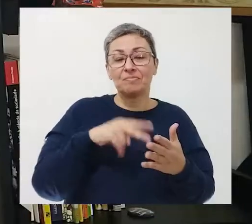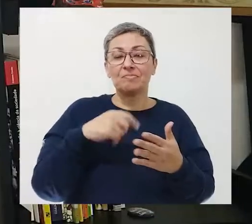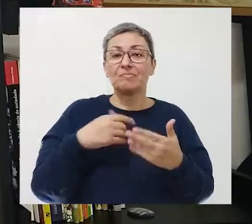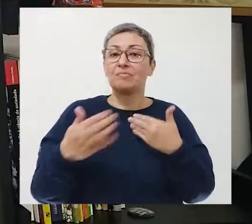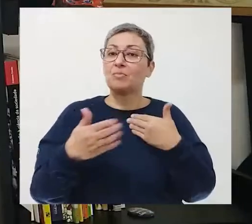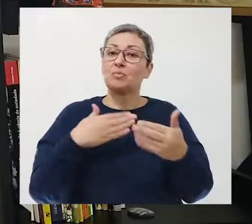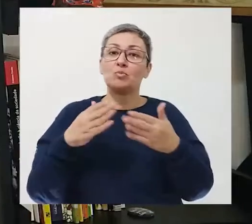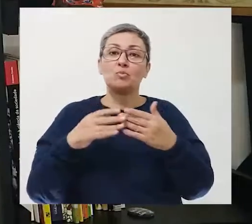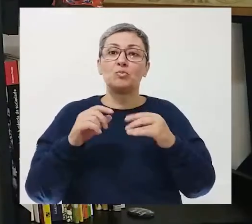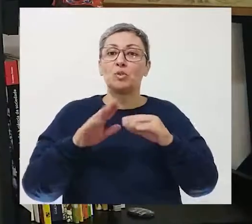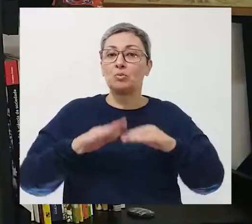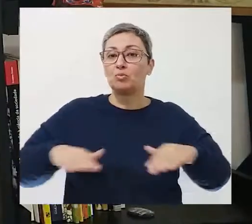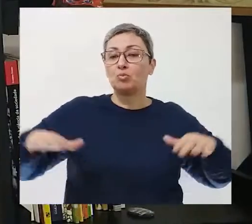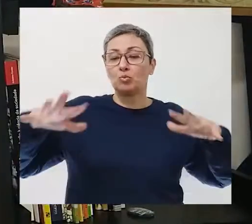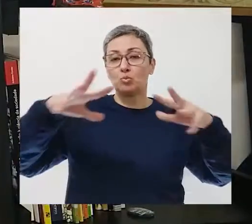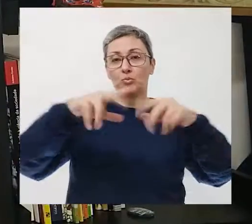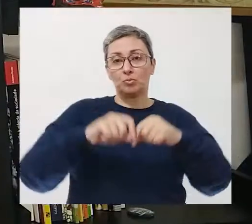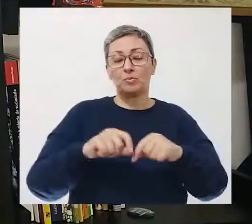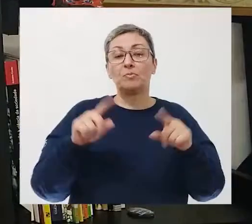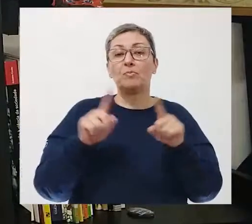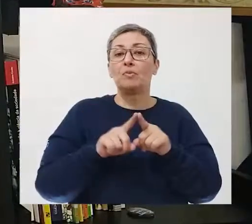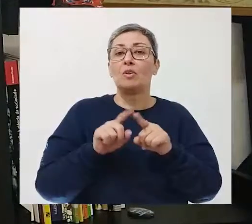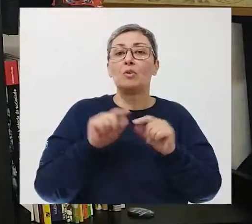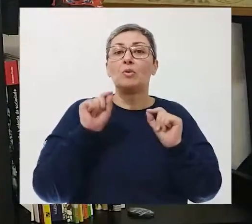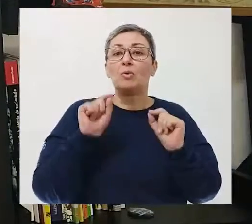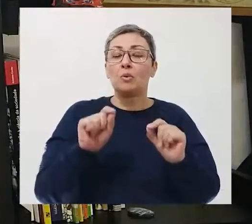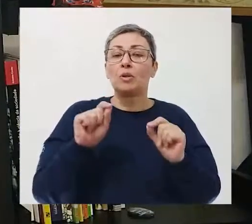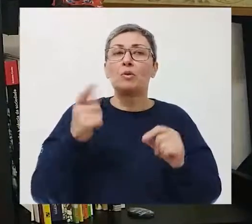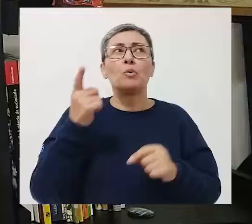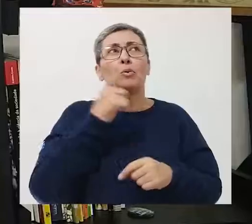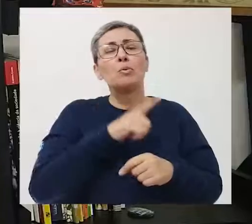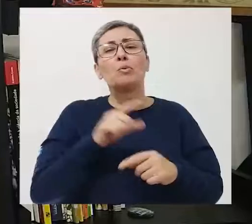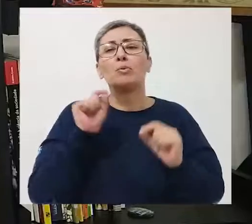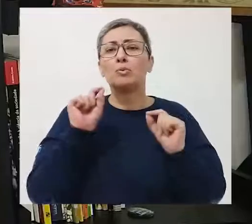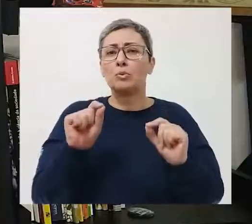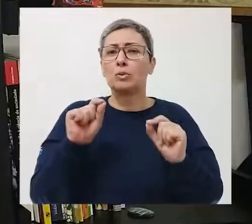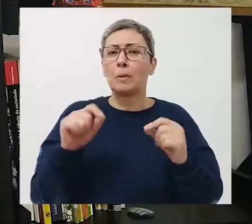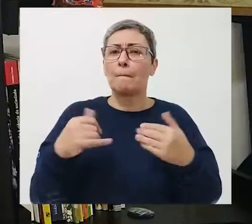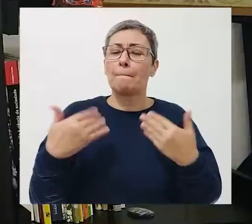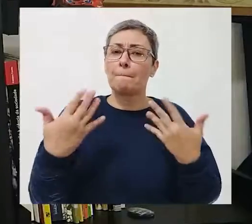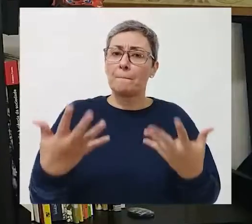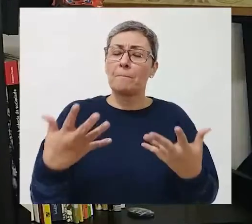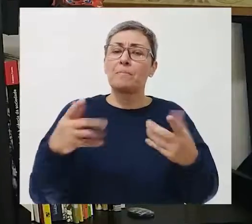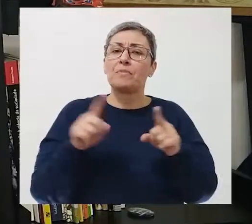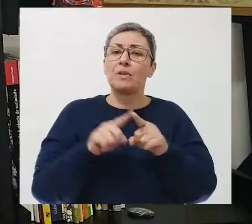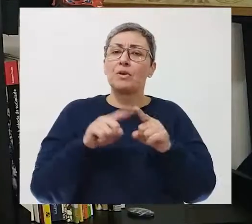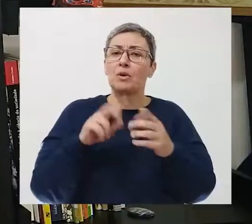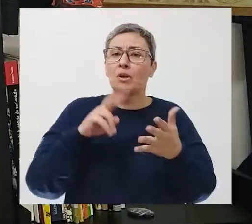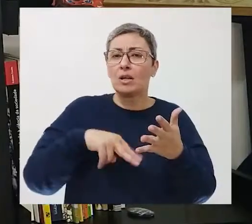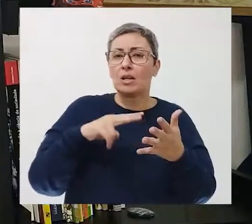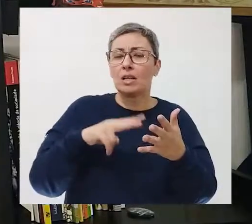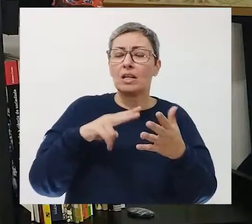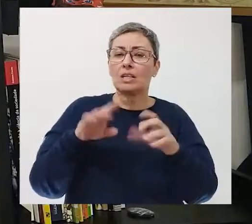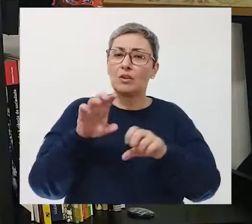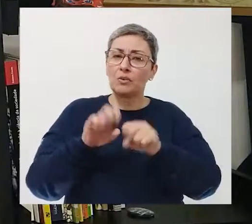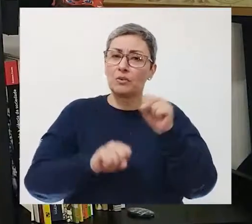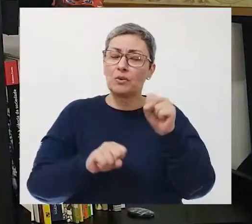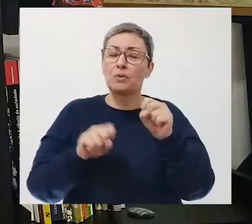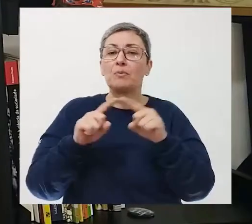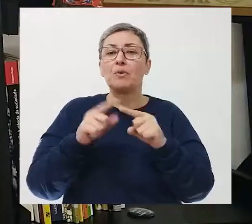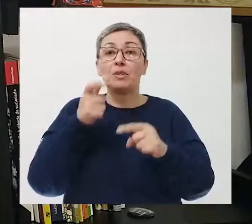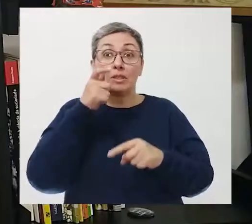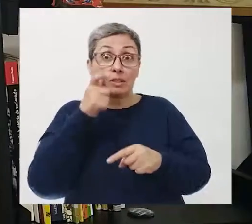de classes. Quando a gente consegue, né, quando conseguirmos, na verdade, formar leitores com interesse na literatura de